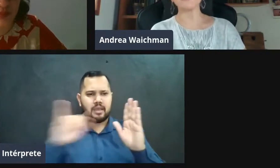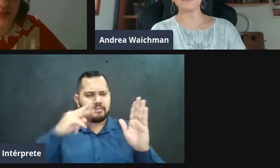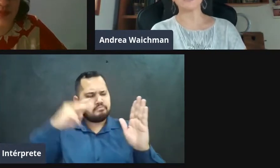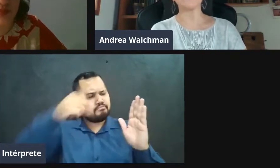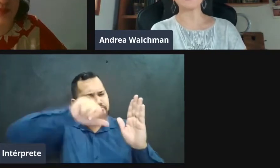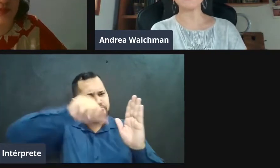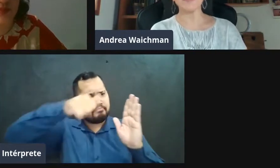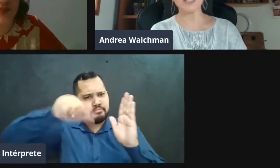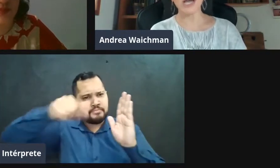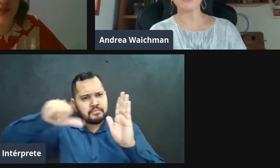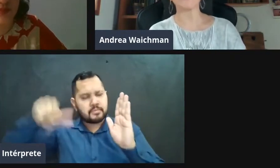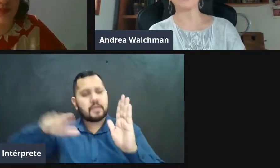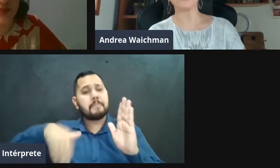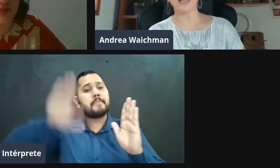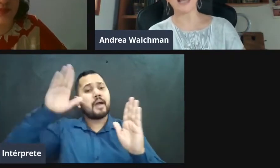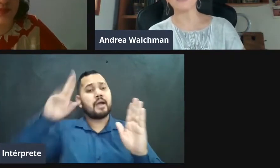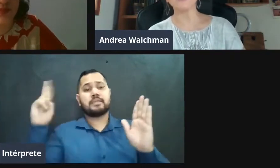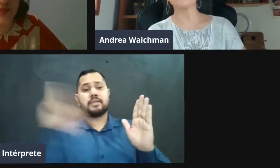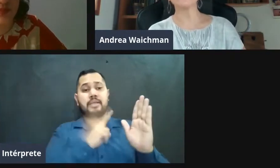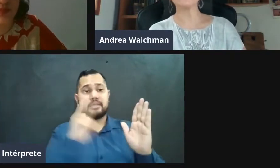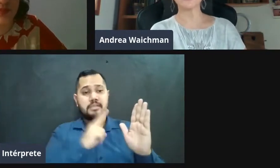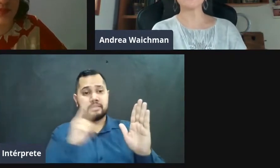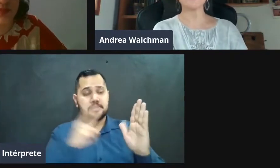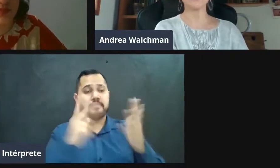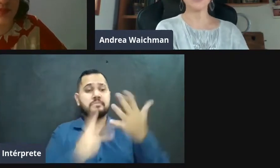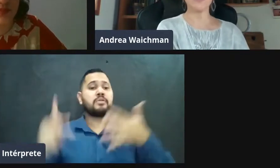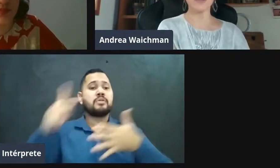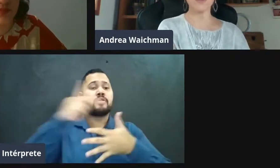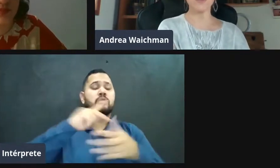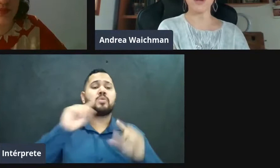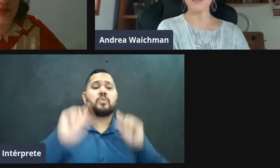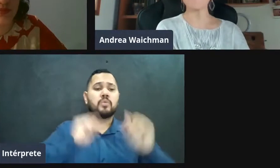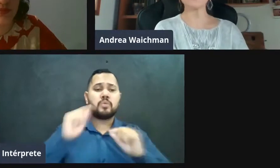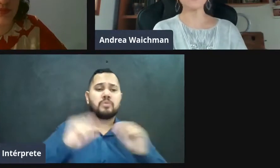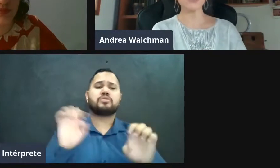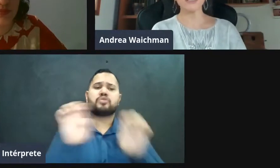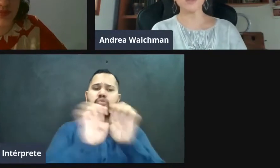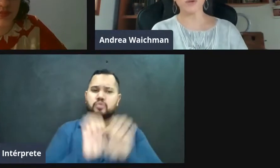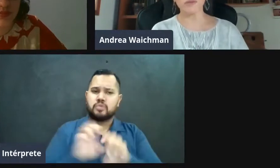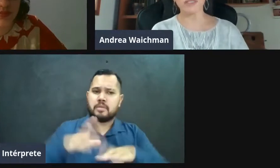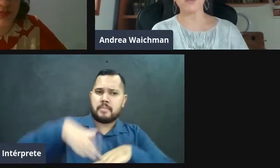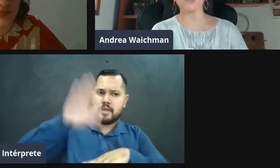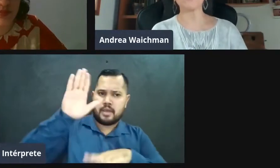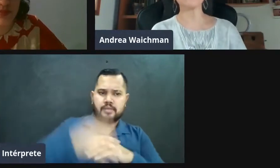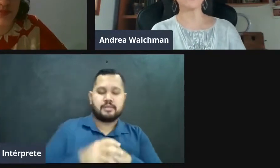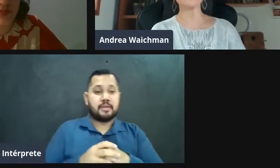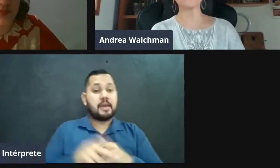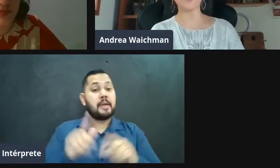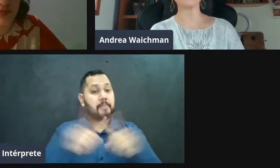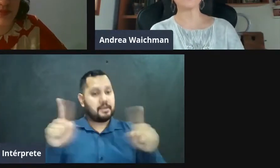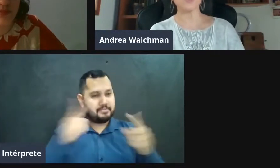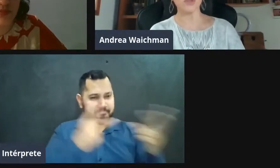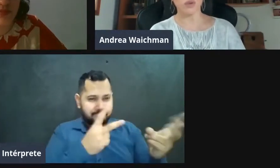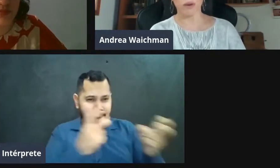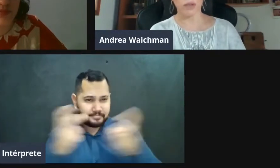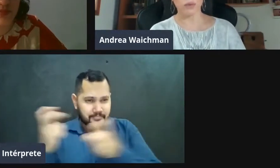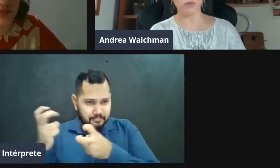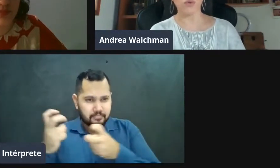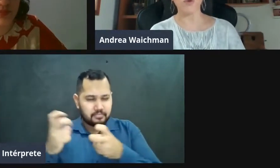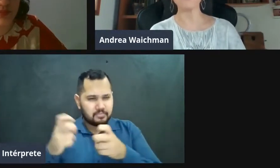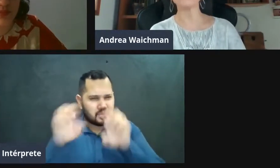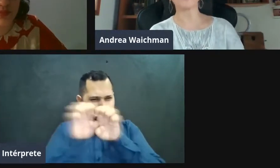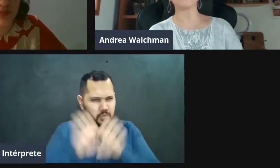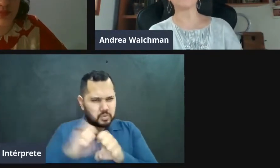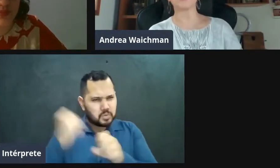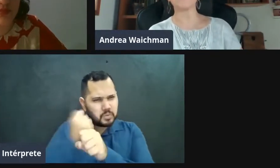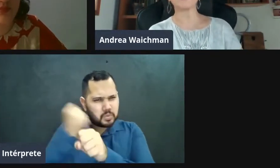há necessidade mais imediata, prioritária, de instalação de infraestrutura. Mas um dos grandes problemas que nós temos não é só a construção de nova